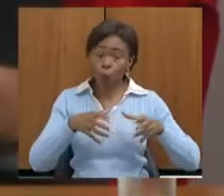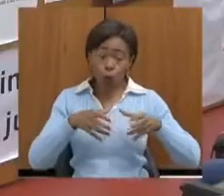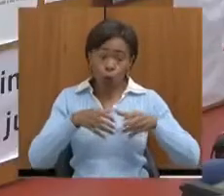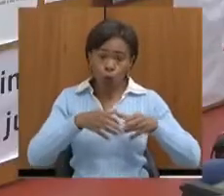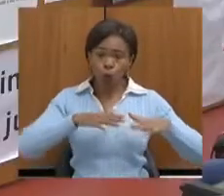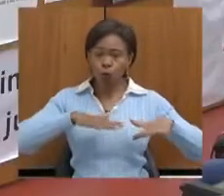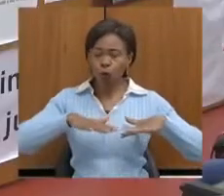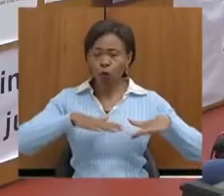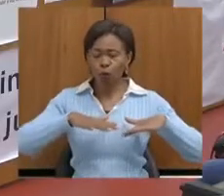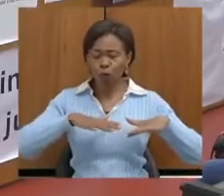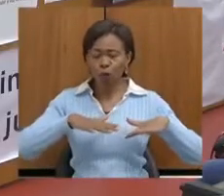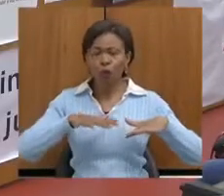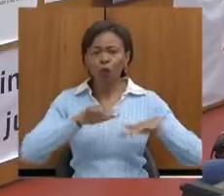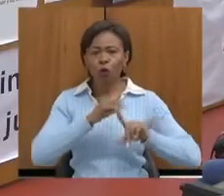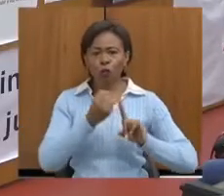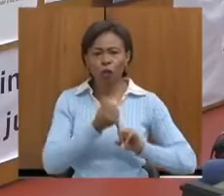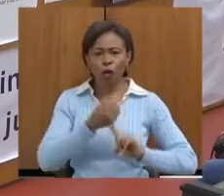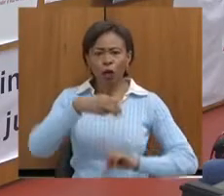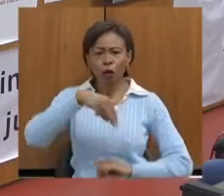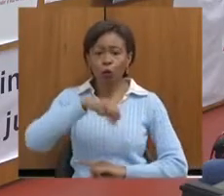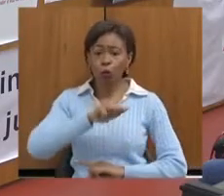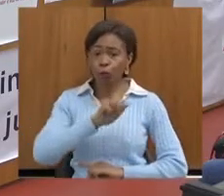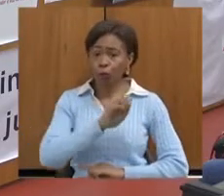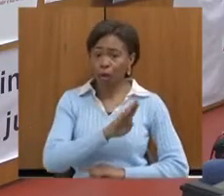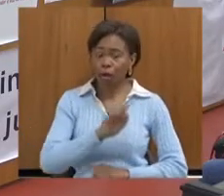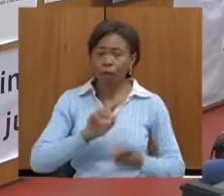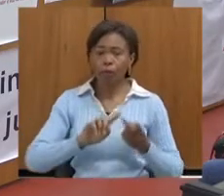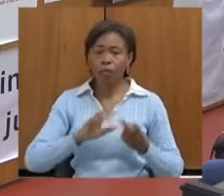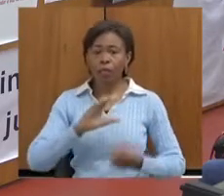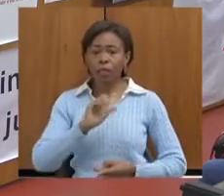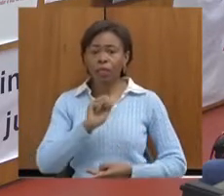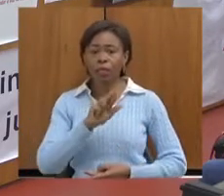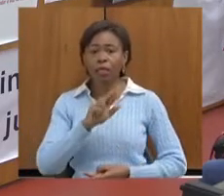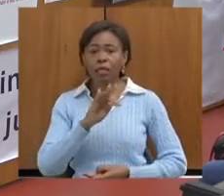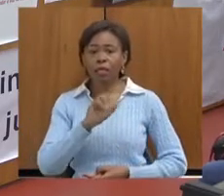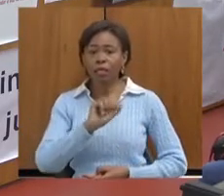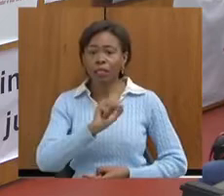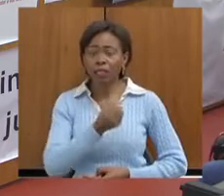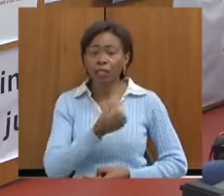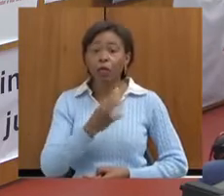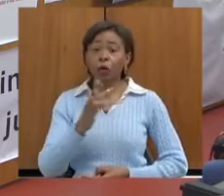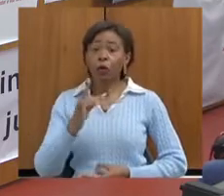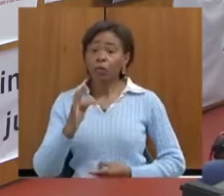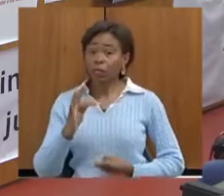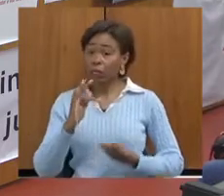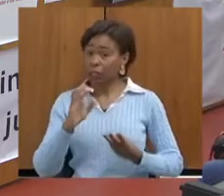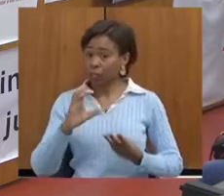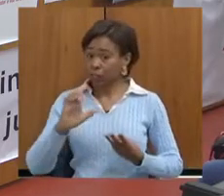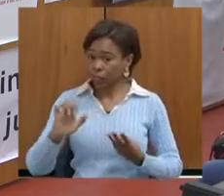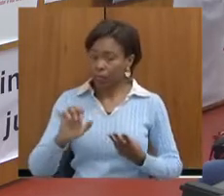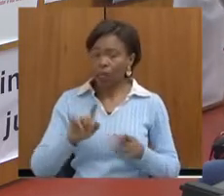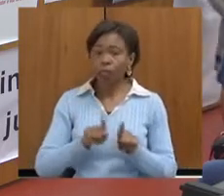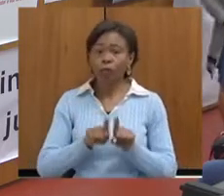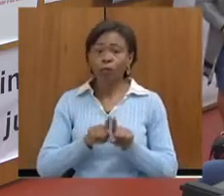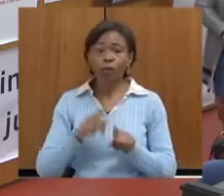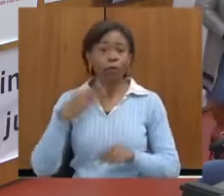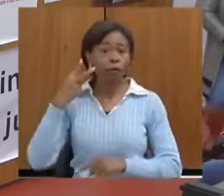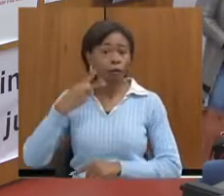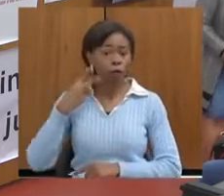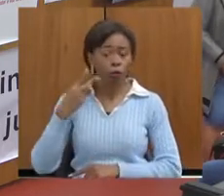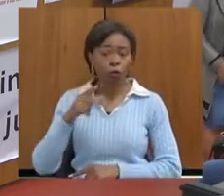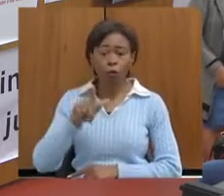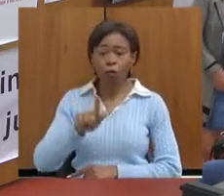através do mab da Cáritas o Tribunal de Contas cumprimentar vereadora gilcely de Governador Valadares muito